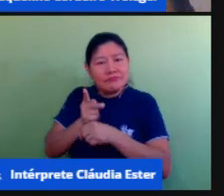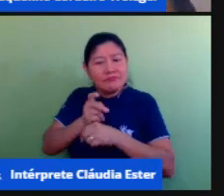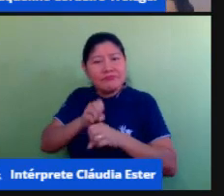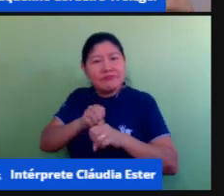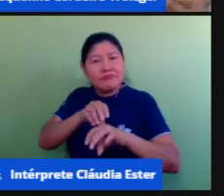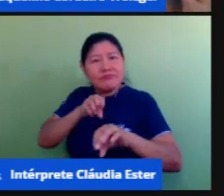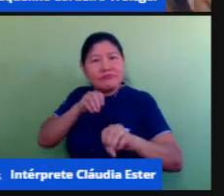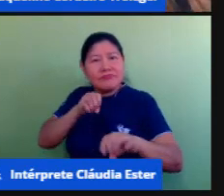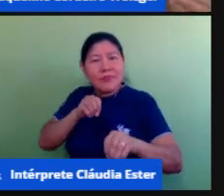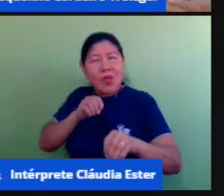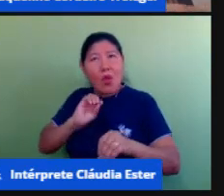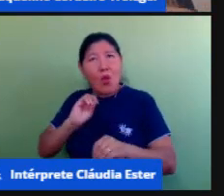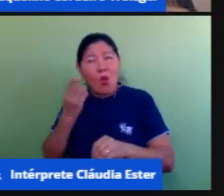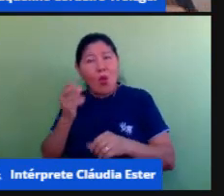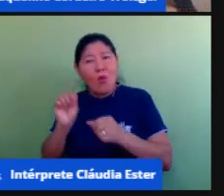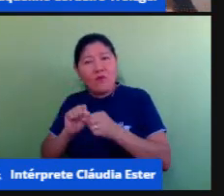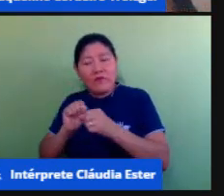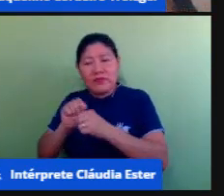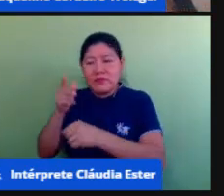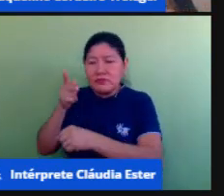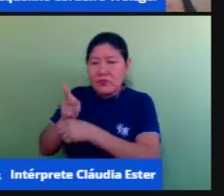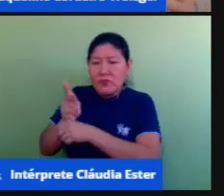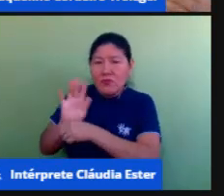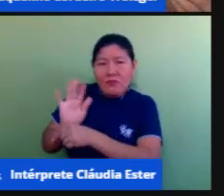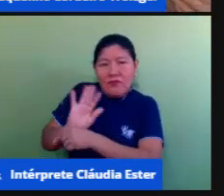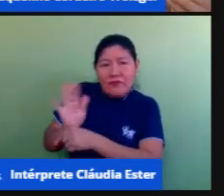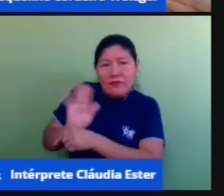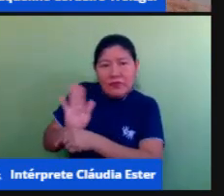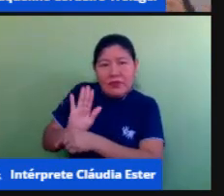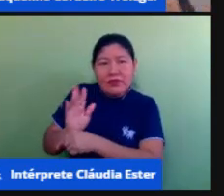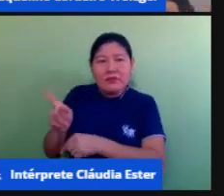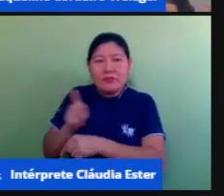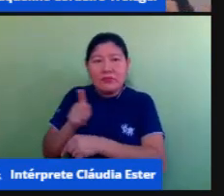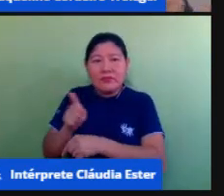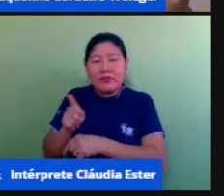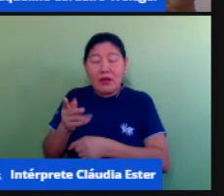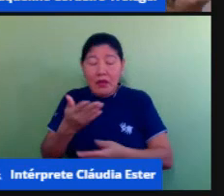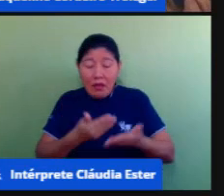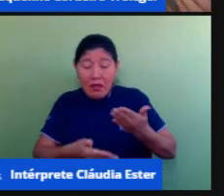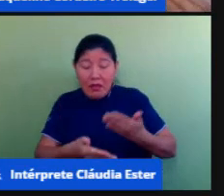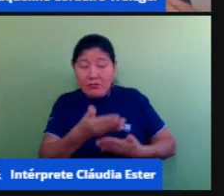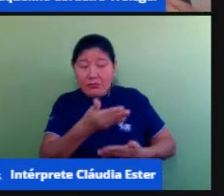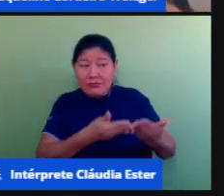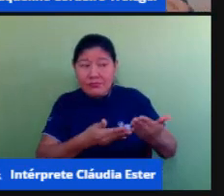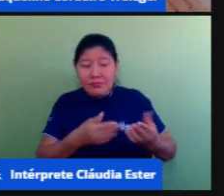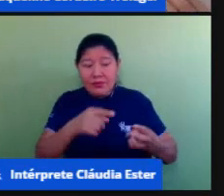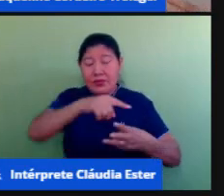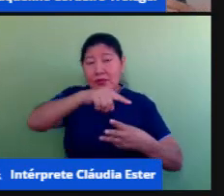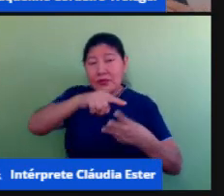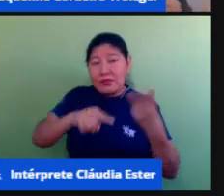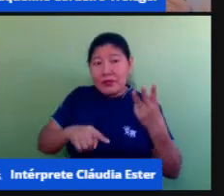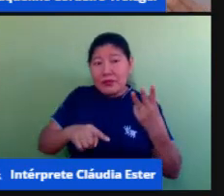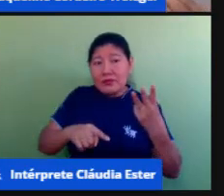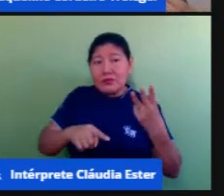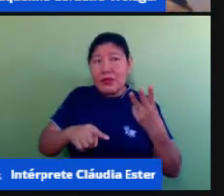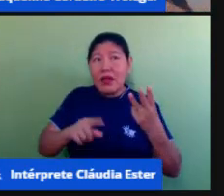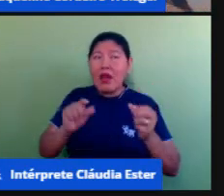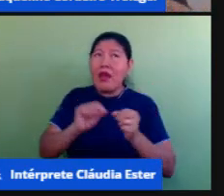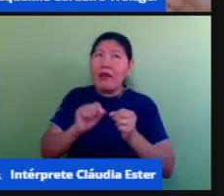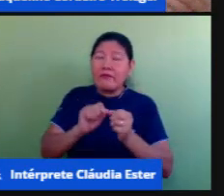si de um vídeo para o professor ou para a professora, a situação, olha, eu não entendi, eu mostro a situação do caderno,